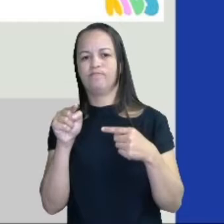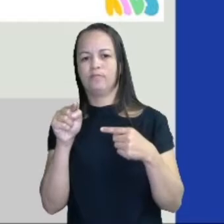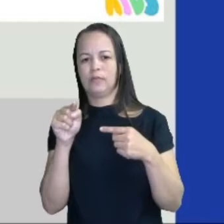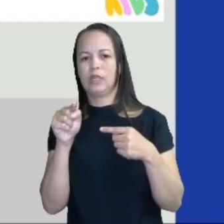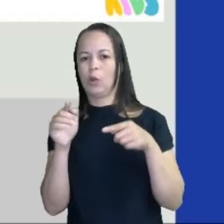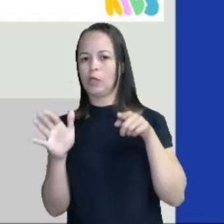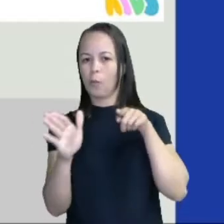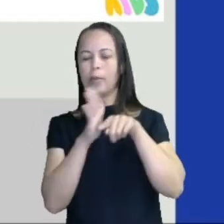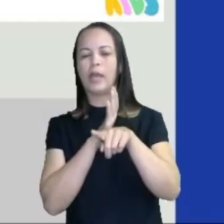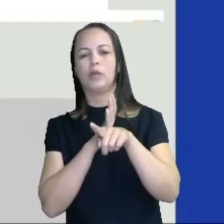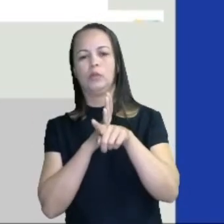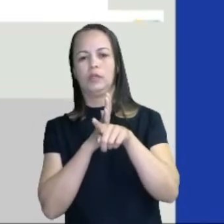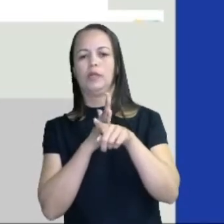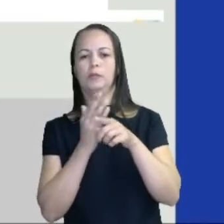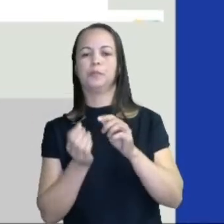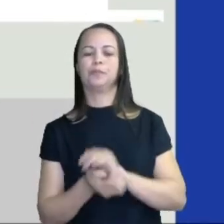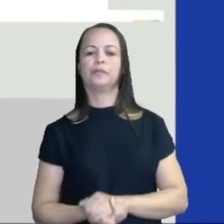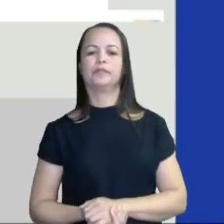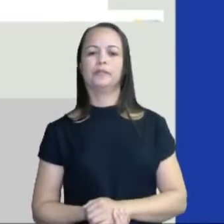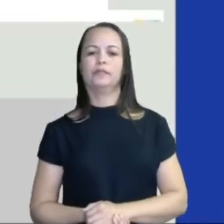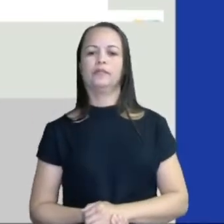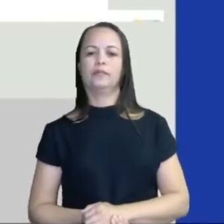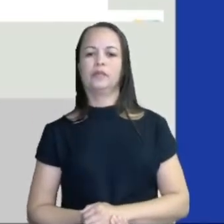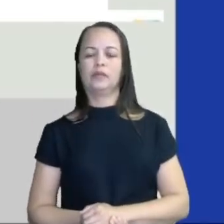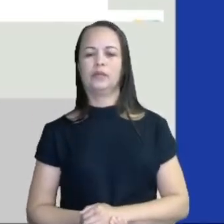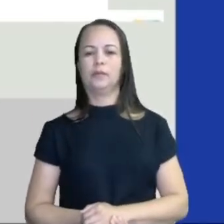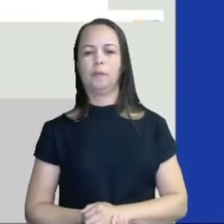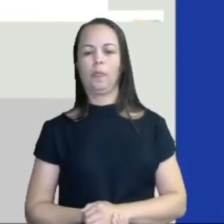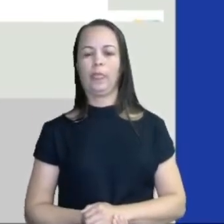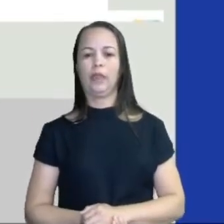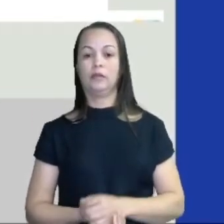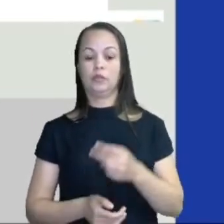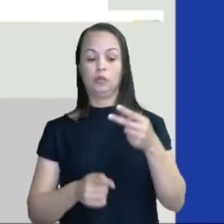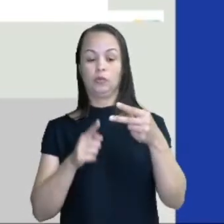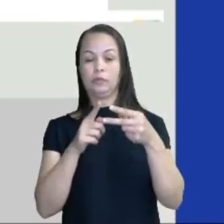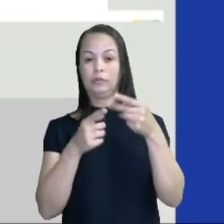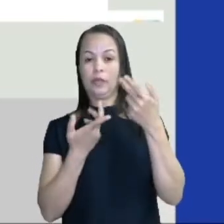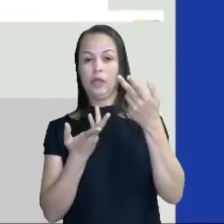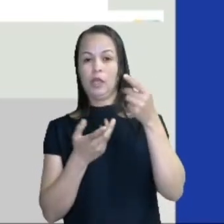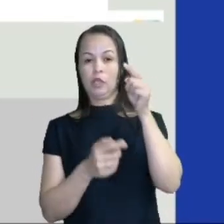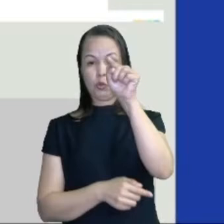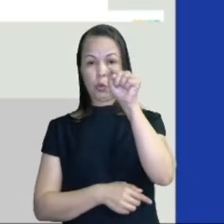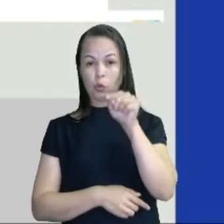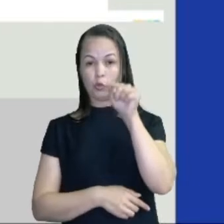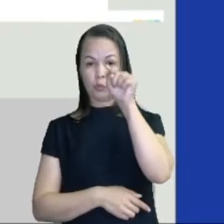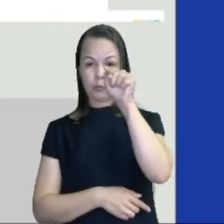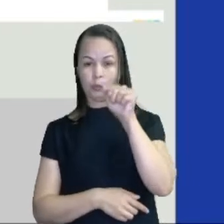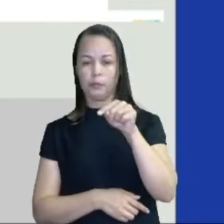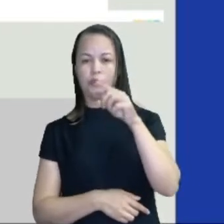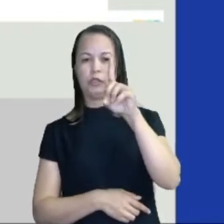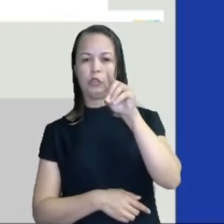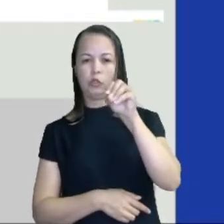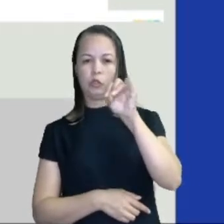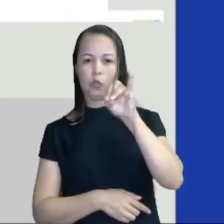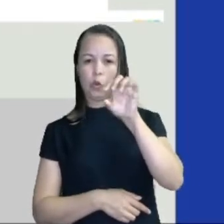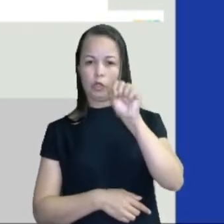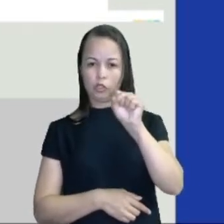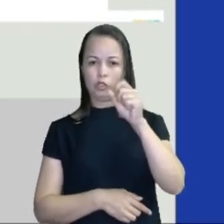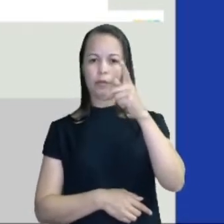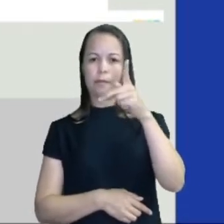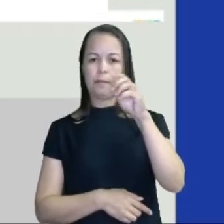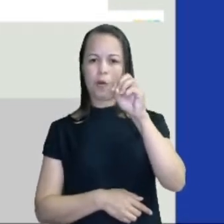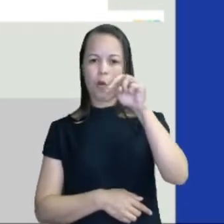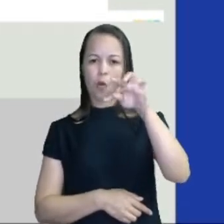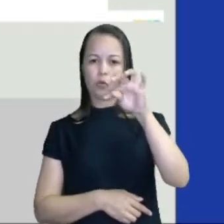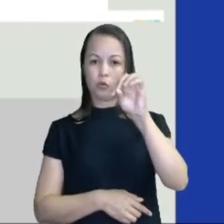gente? Vamos para o próximo. Os dois pontos, né? Para que serve esses dois